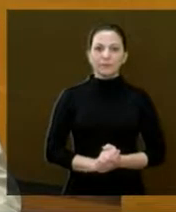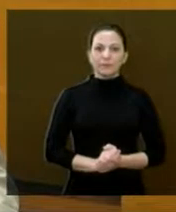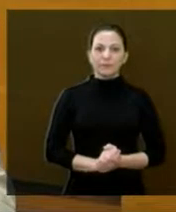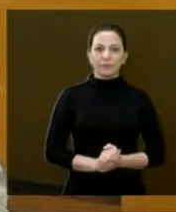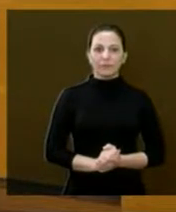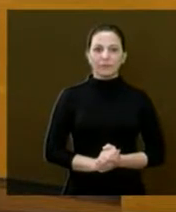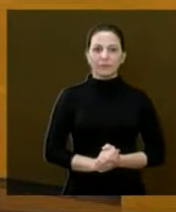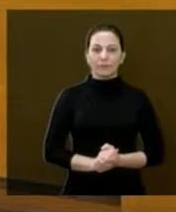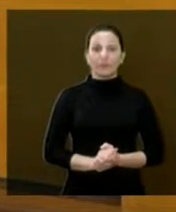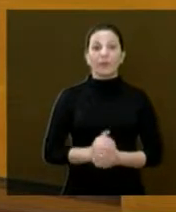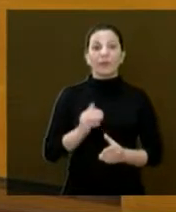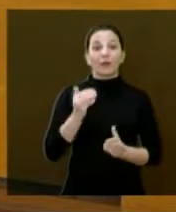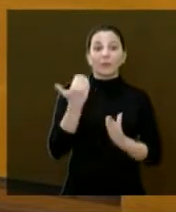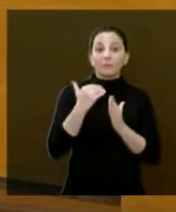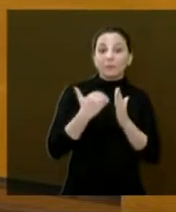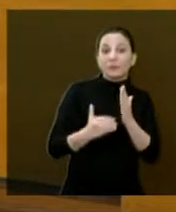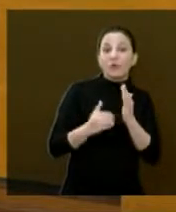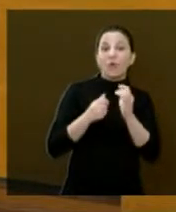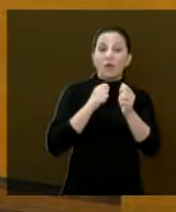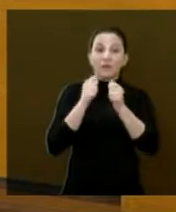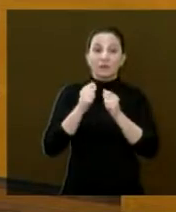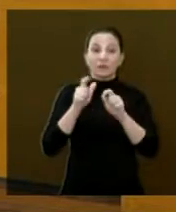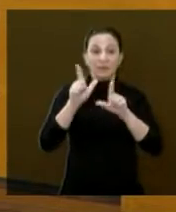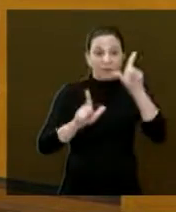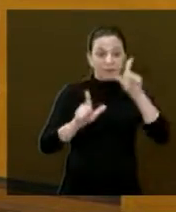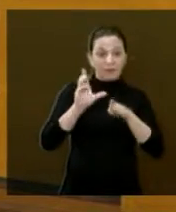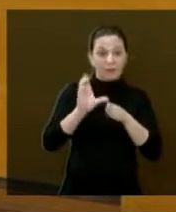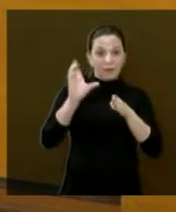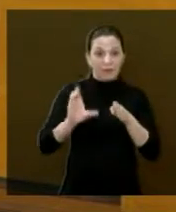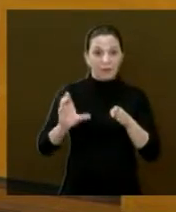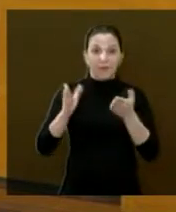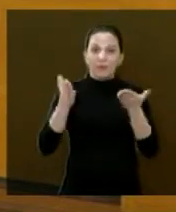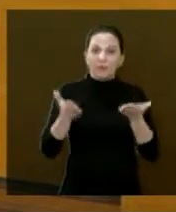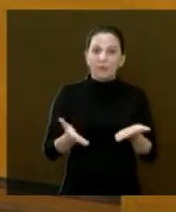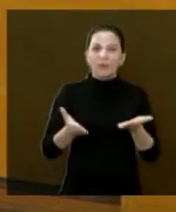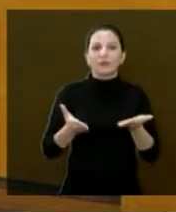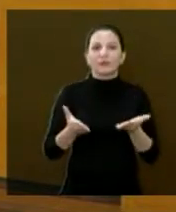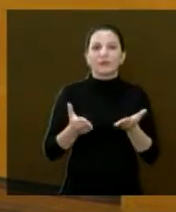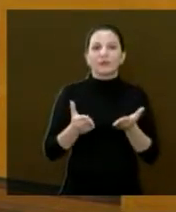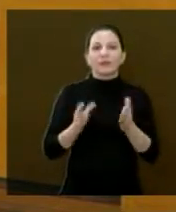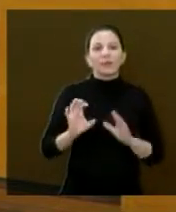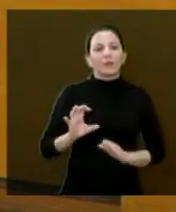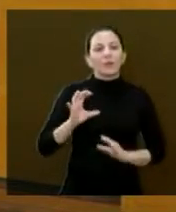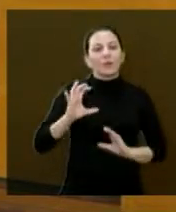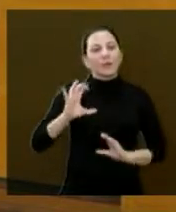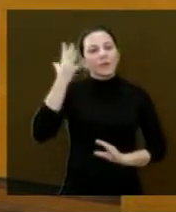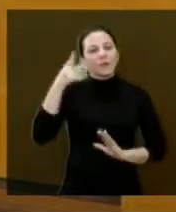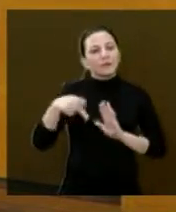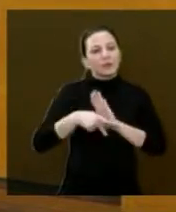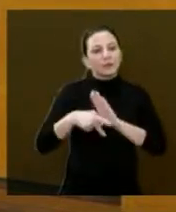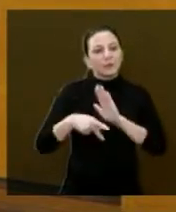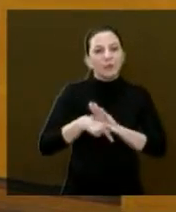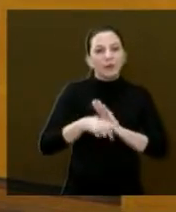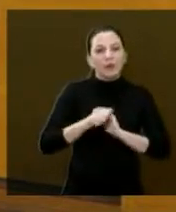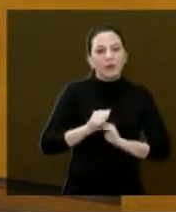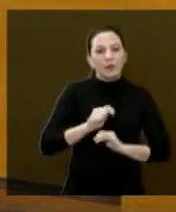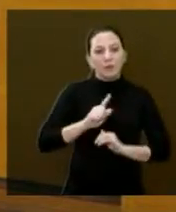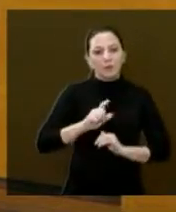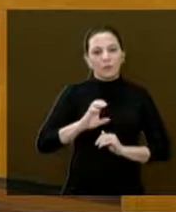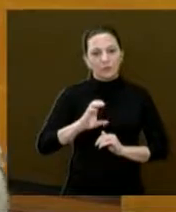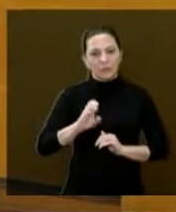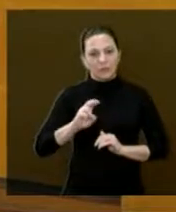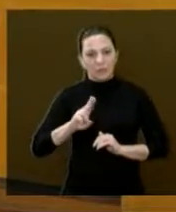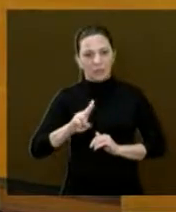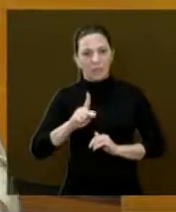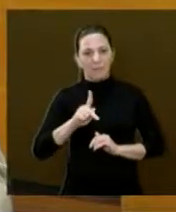Esse é o programa Entrevistas aqui pela TV Câmara e nós estamos fazendo uma homenagem até ao seu Patrício, um grande expoente do